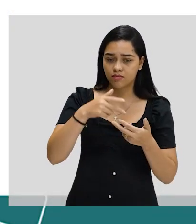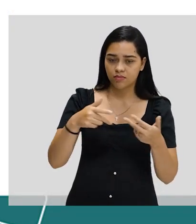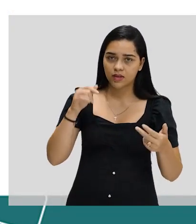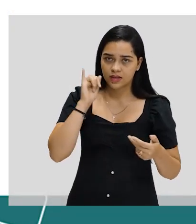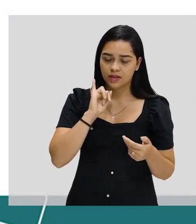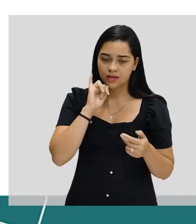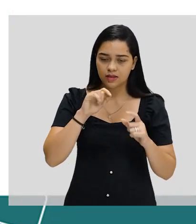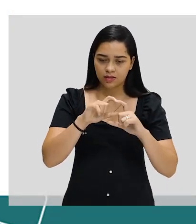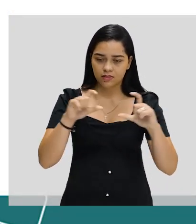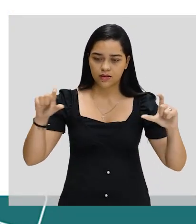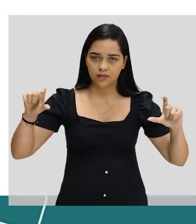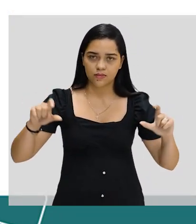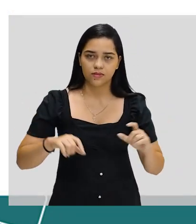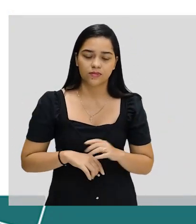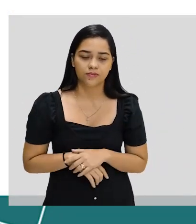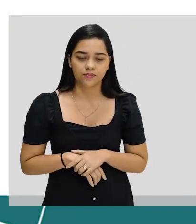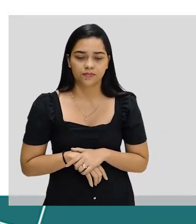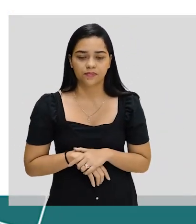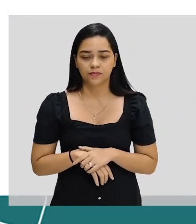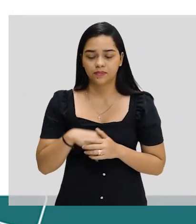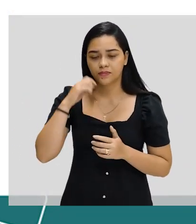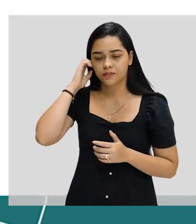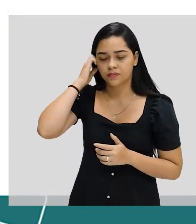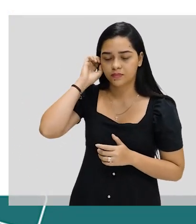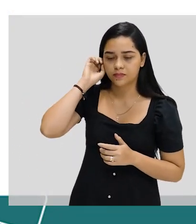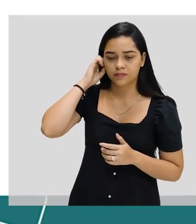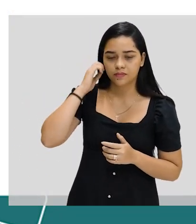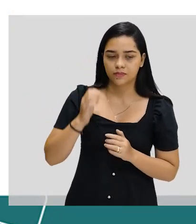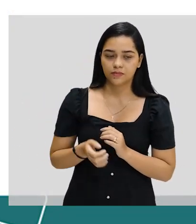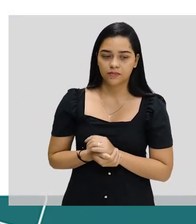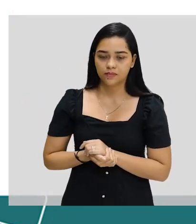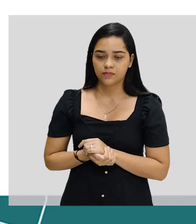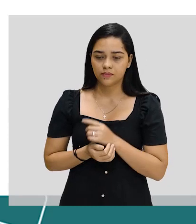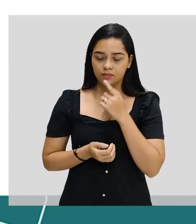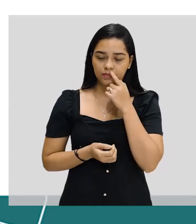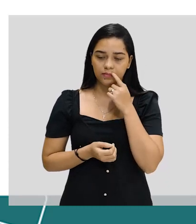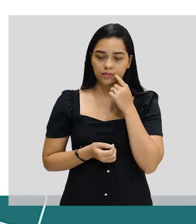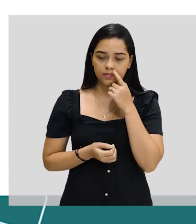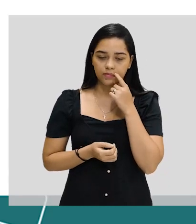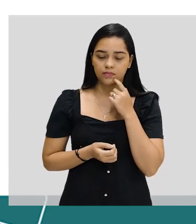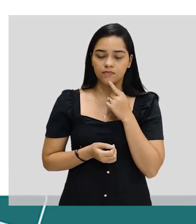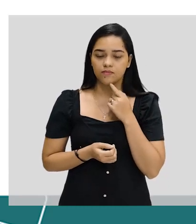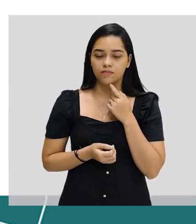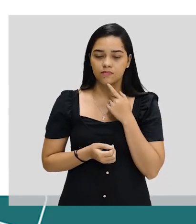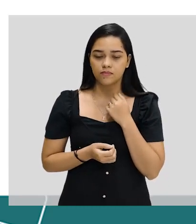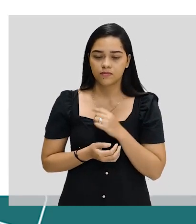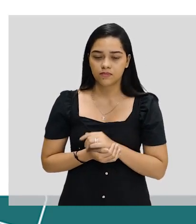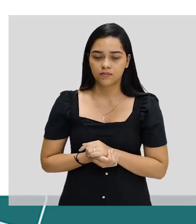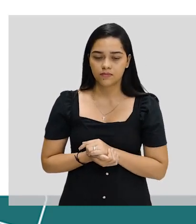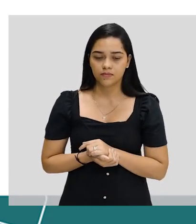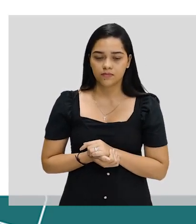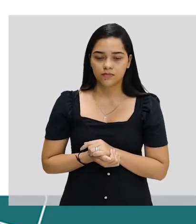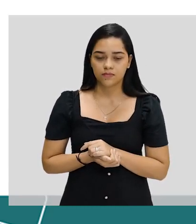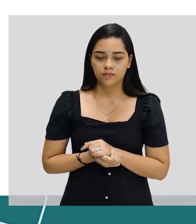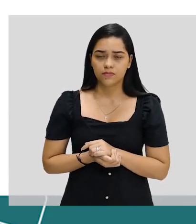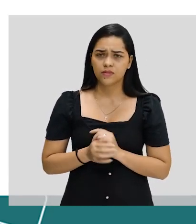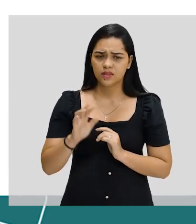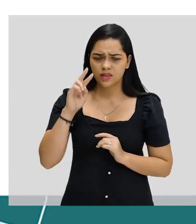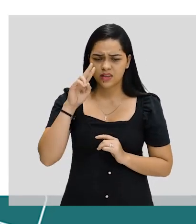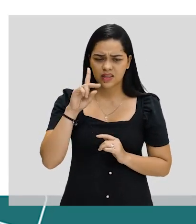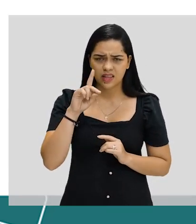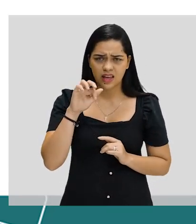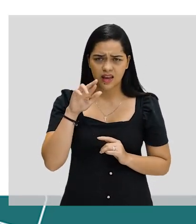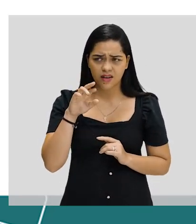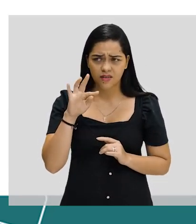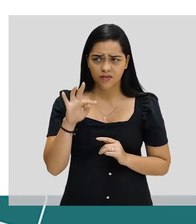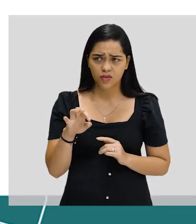olha só, são as locuções, né? Atrás de, acima de, por causa de, ao lado de, defronte a. Já ouviu essa palavra?